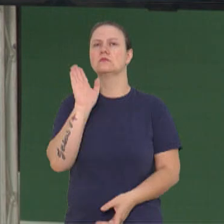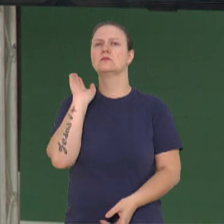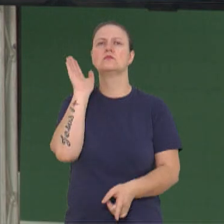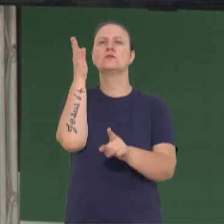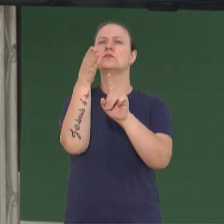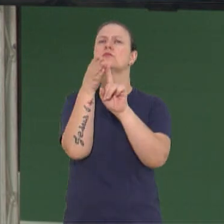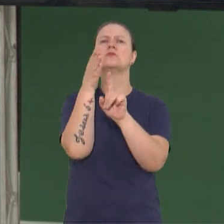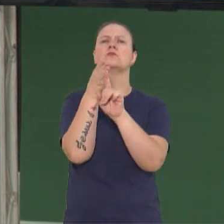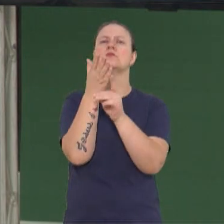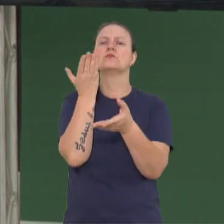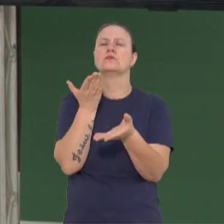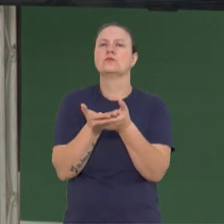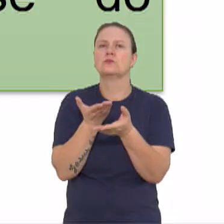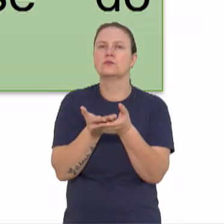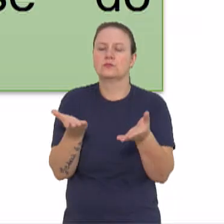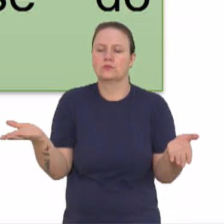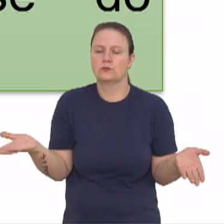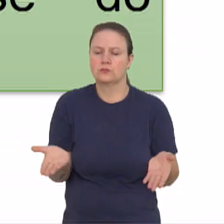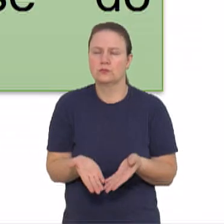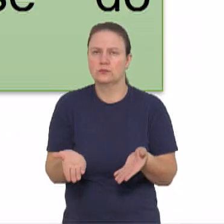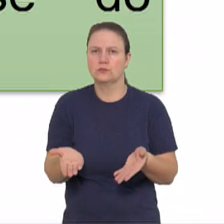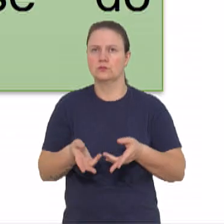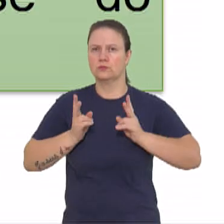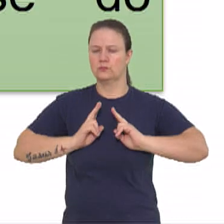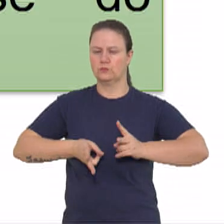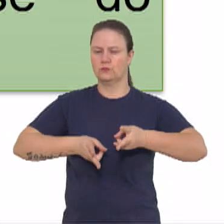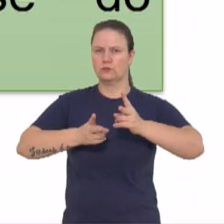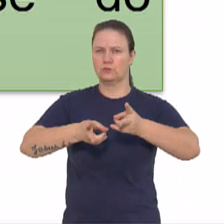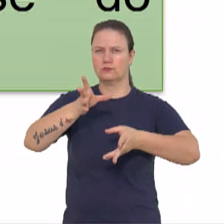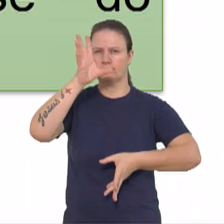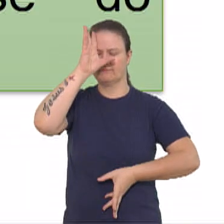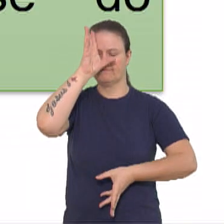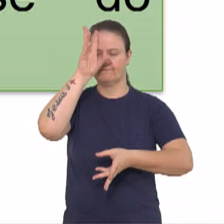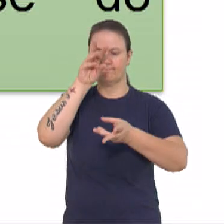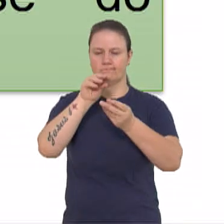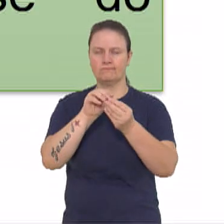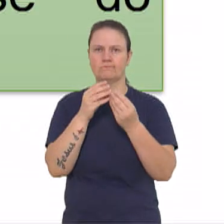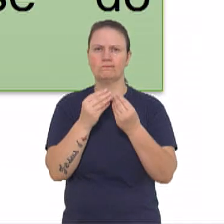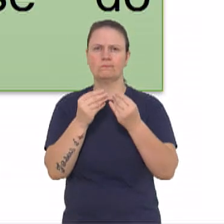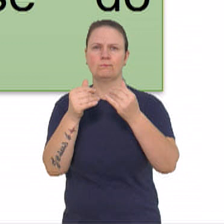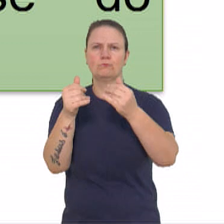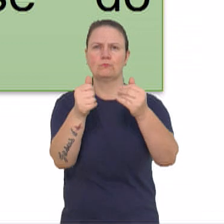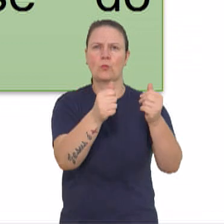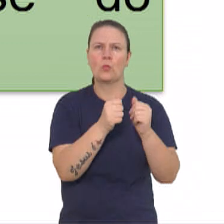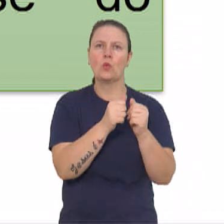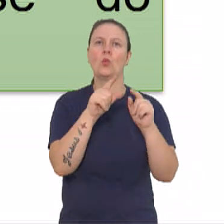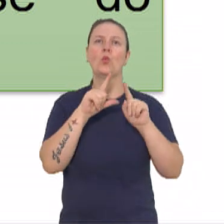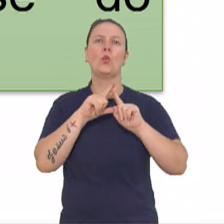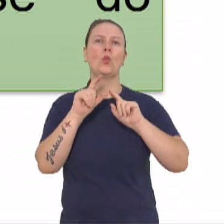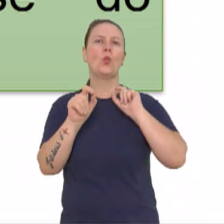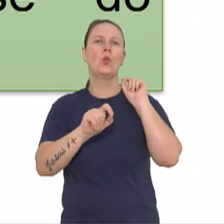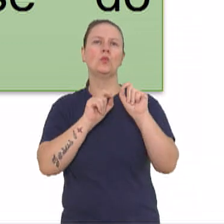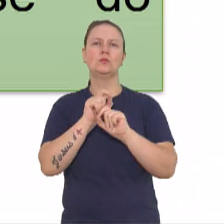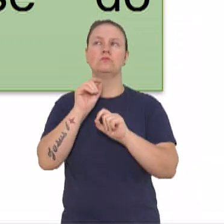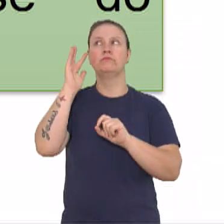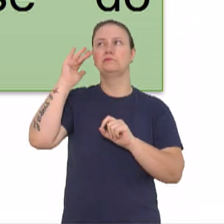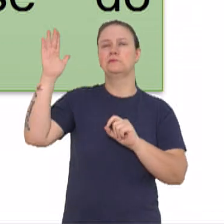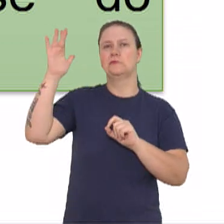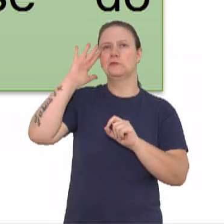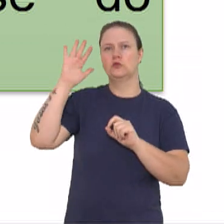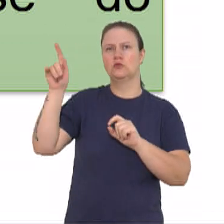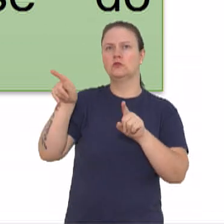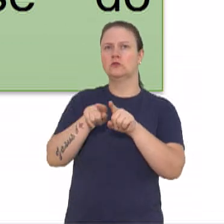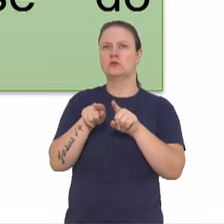Objeto da aula de hoje, continuar a compreender a essência dos fragmentos de Heráclito e também